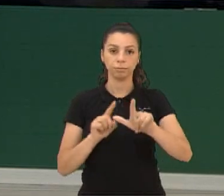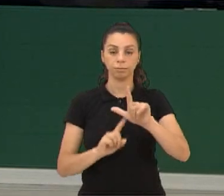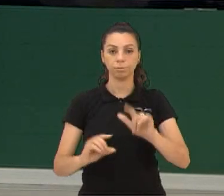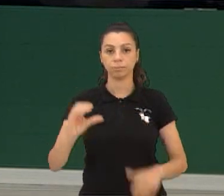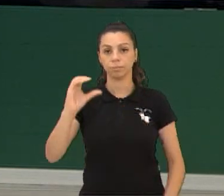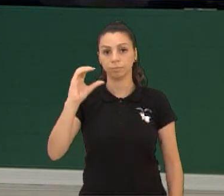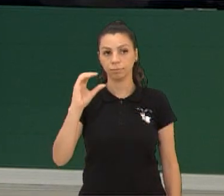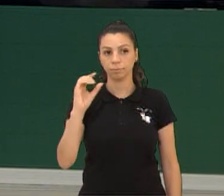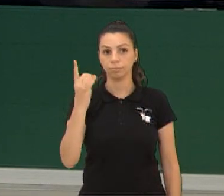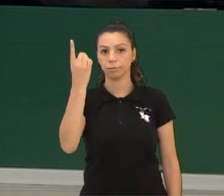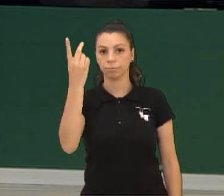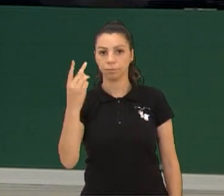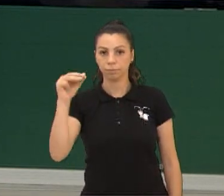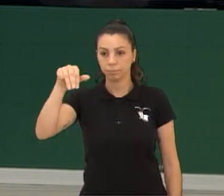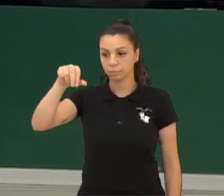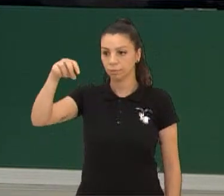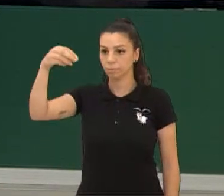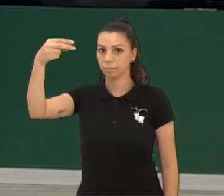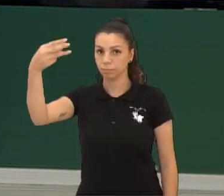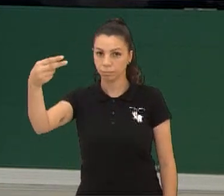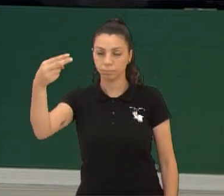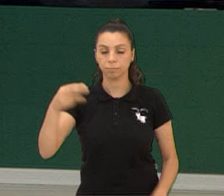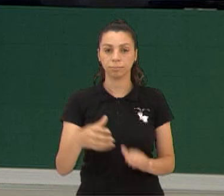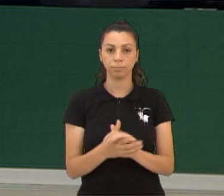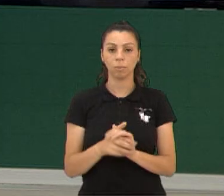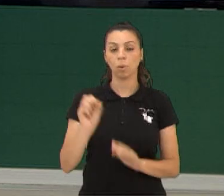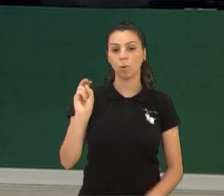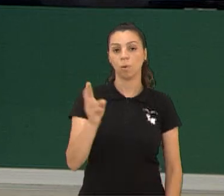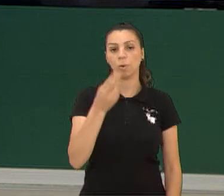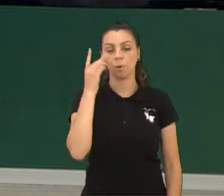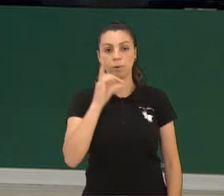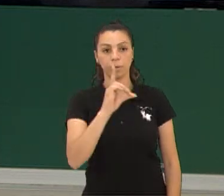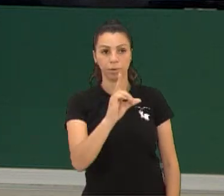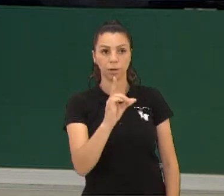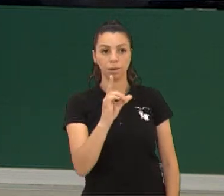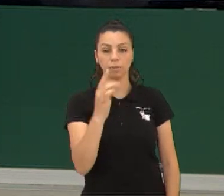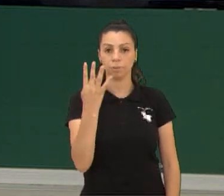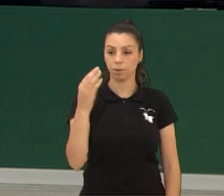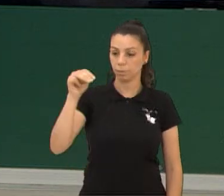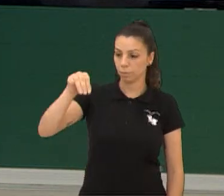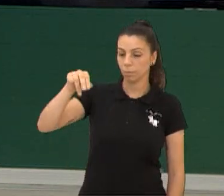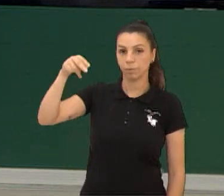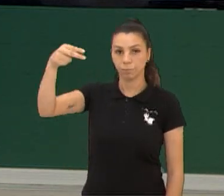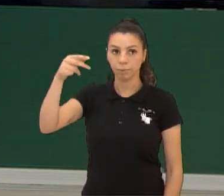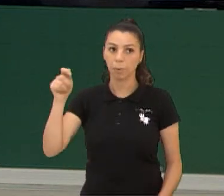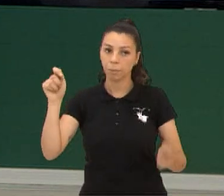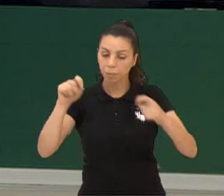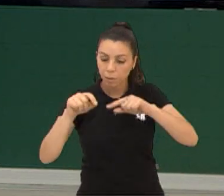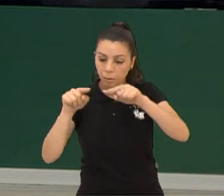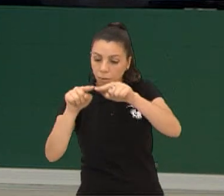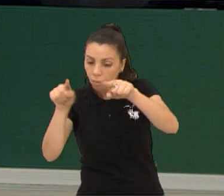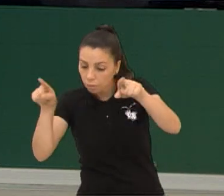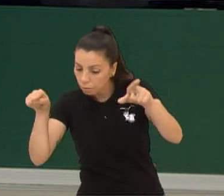C, 12 metros quadrados, ou a letra D, 4 metros quadrados. Observa as medidas, ó, da sala. É uma sala